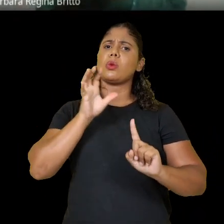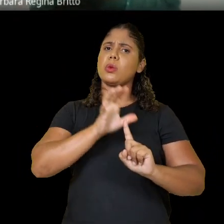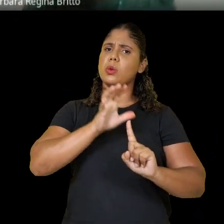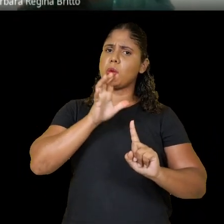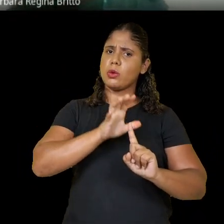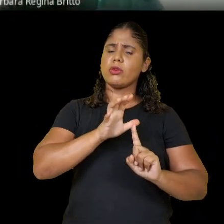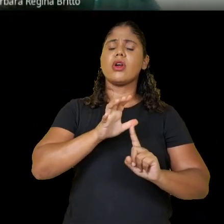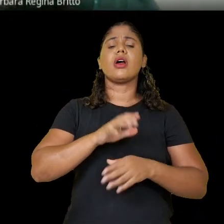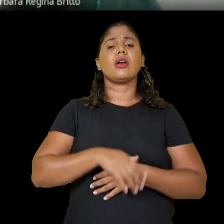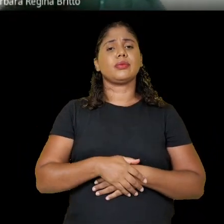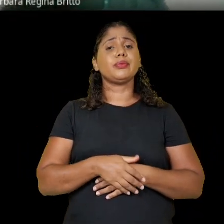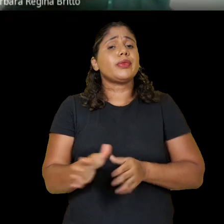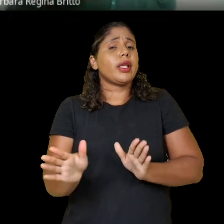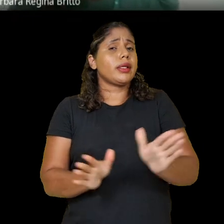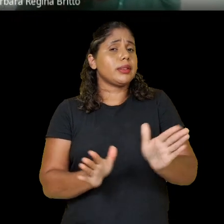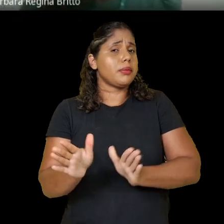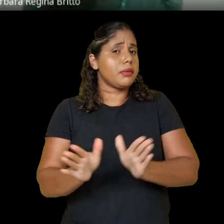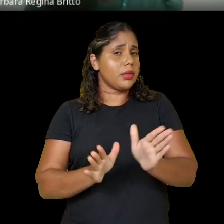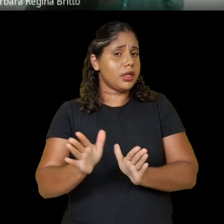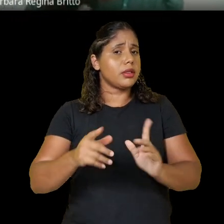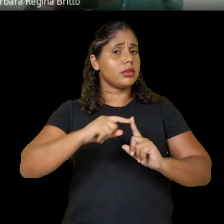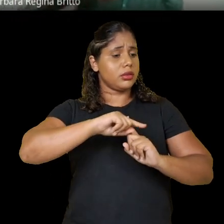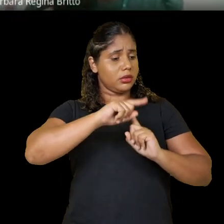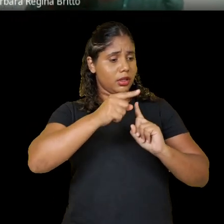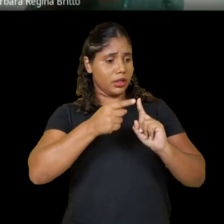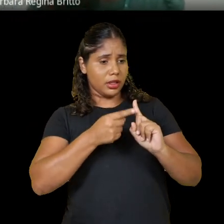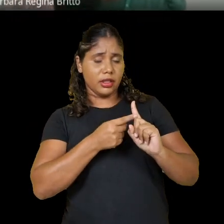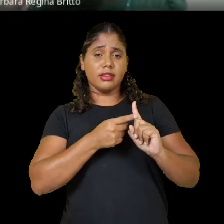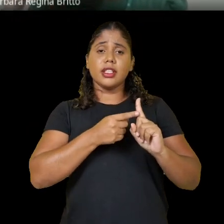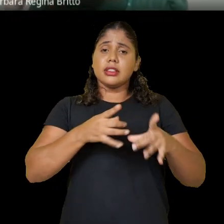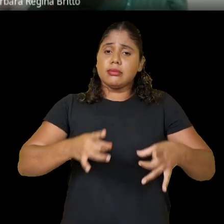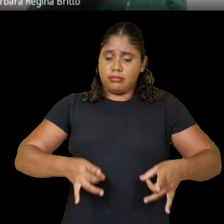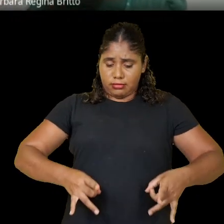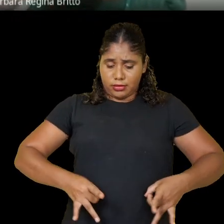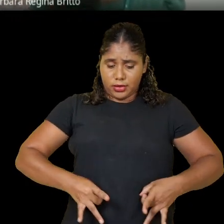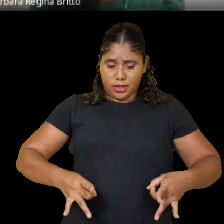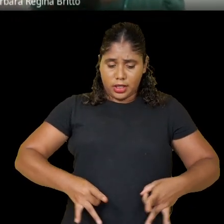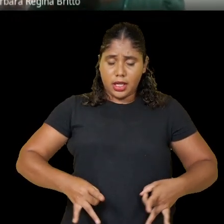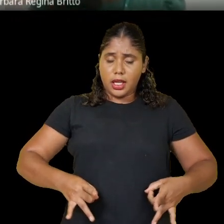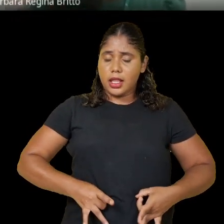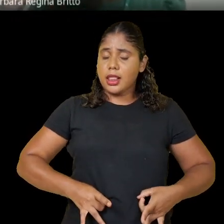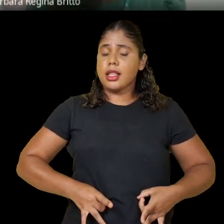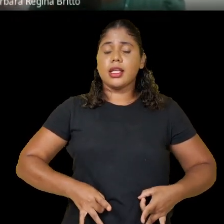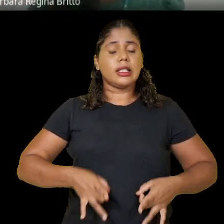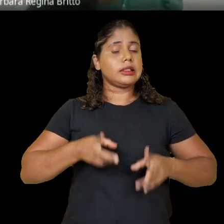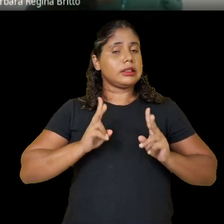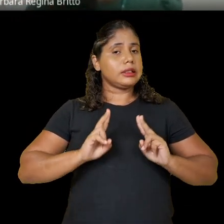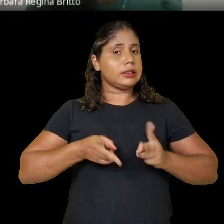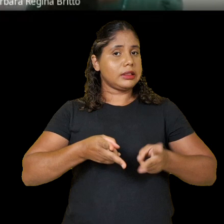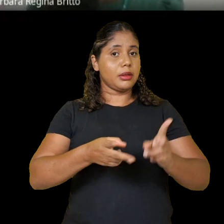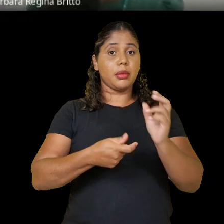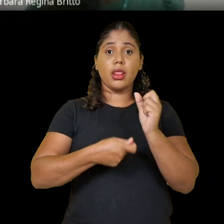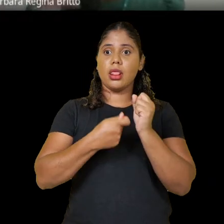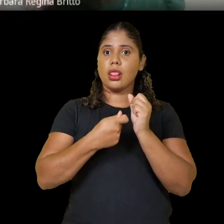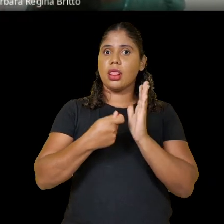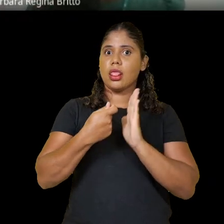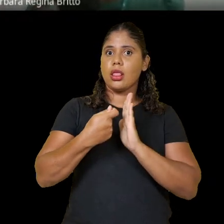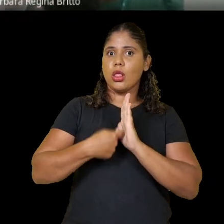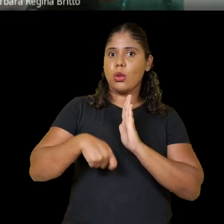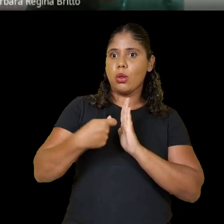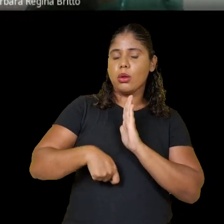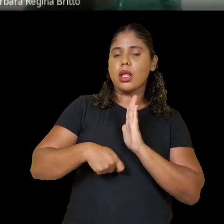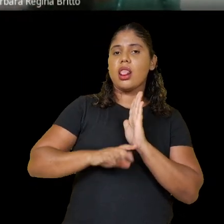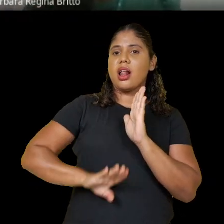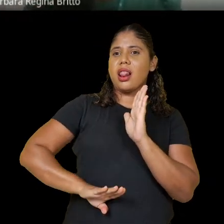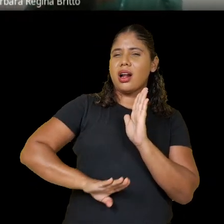que vai estar presente, né, nesse processo gestacional, numa taxa mais elevada, e aí ele